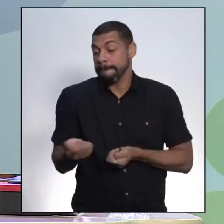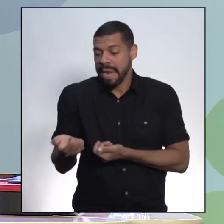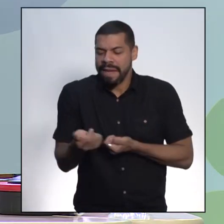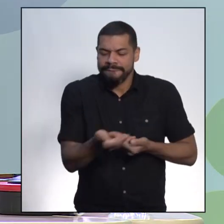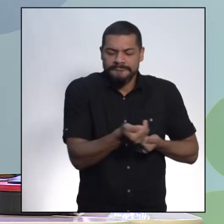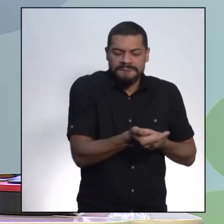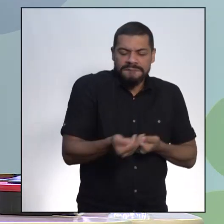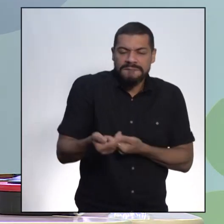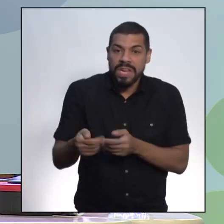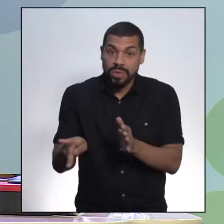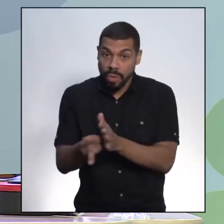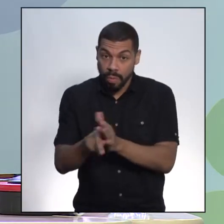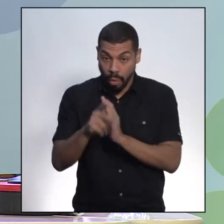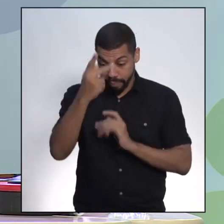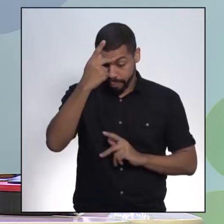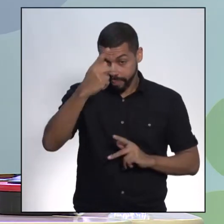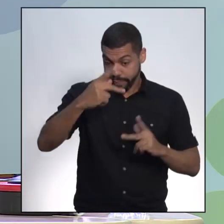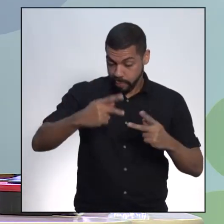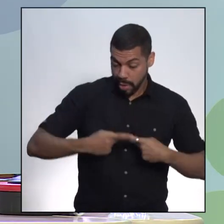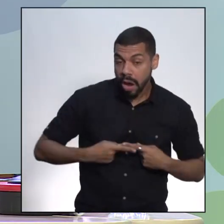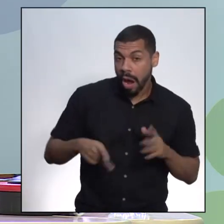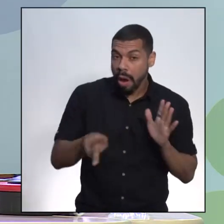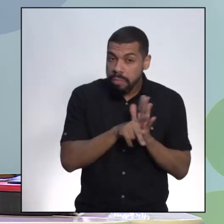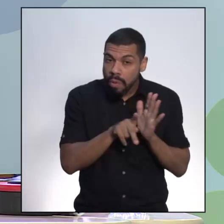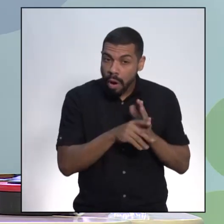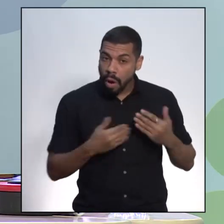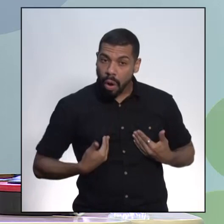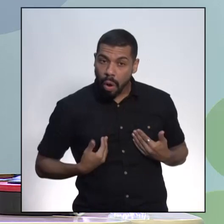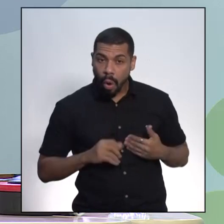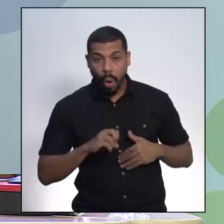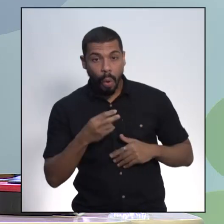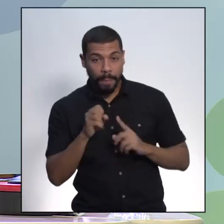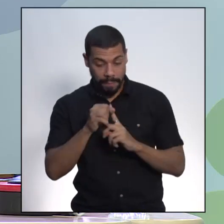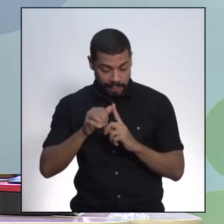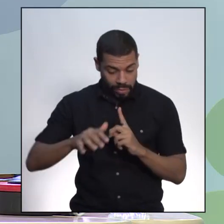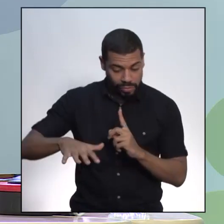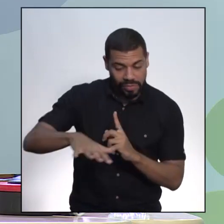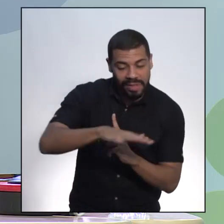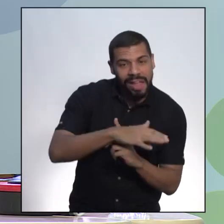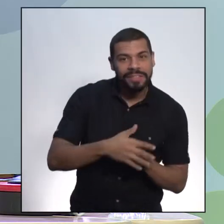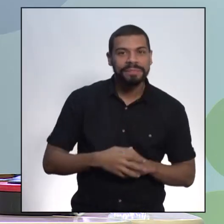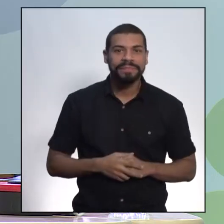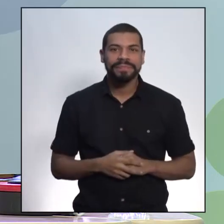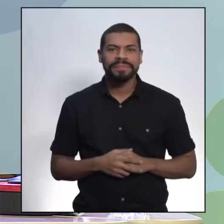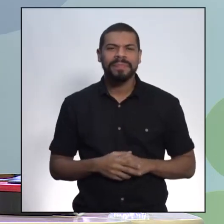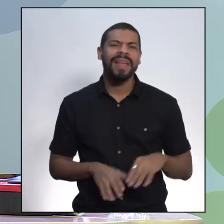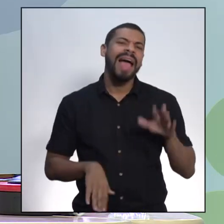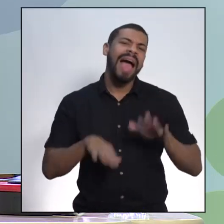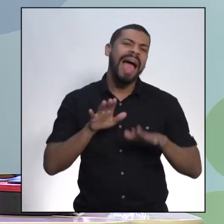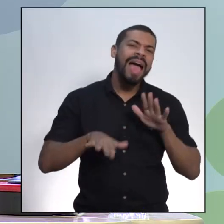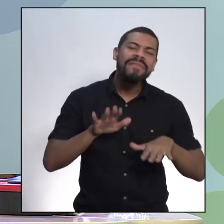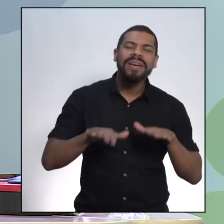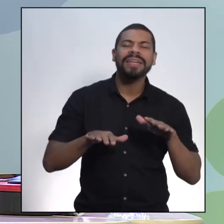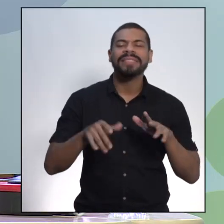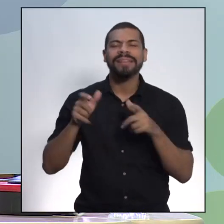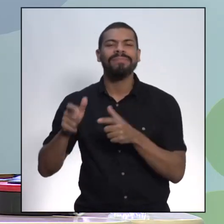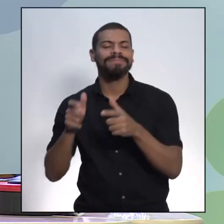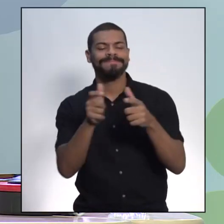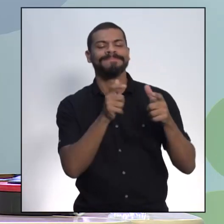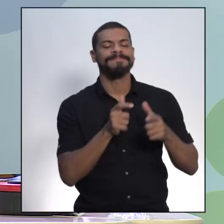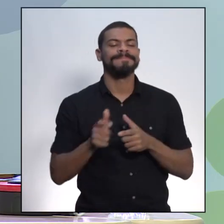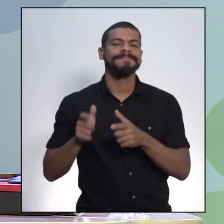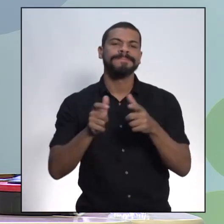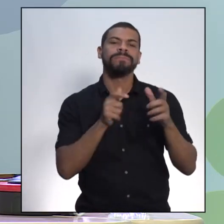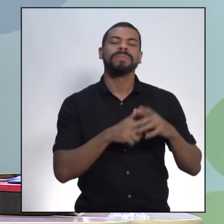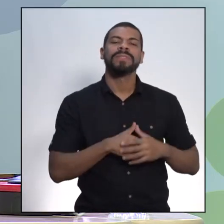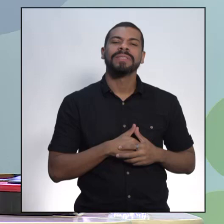ou pessoal, ou para uma sociedade, ou até para uma comunidade. Existem muitas criações, né, que